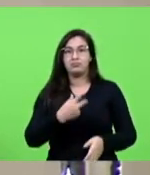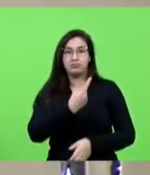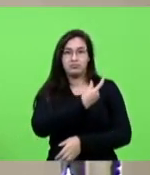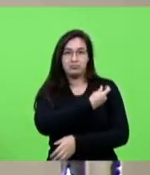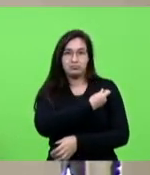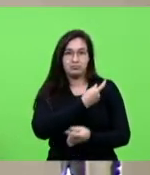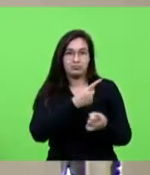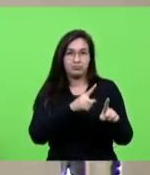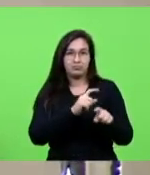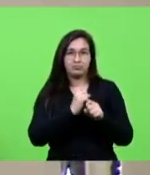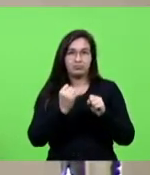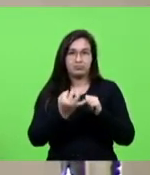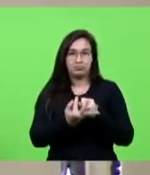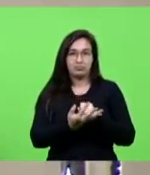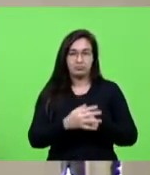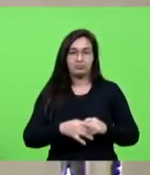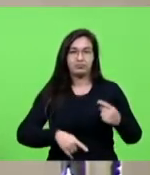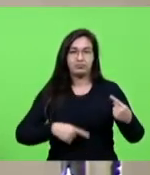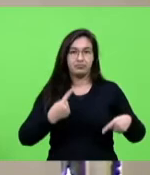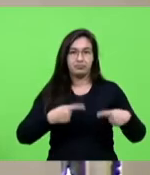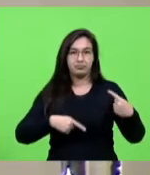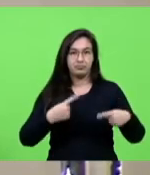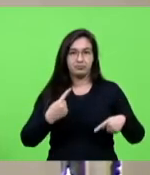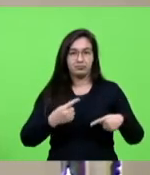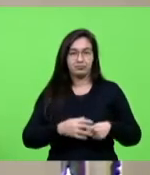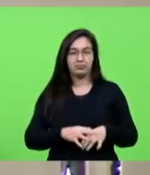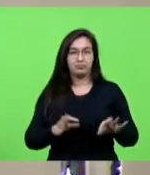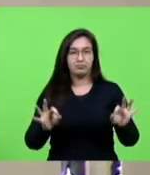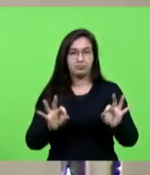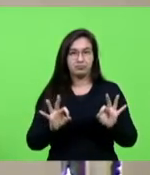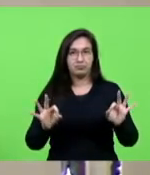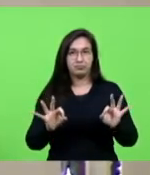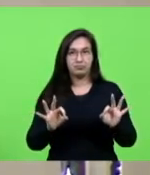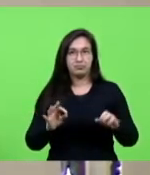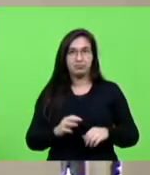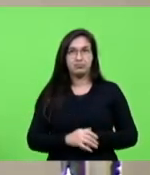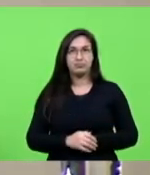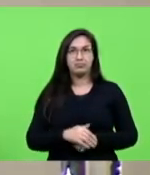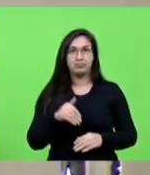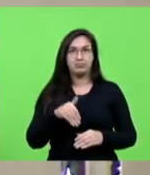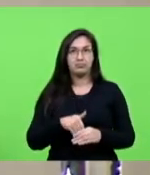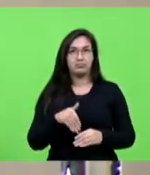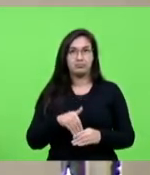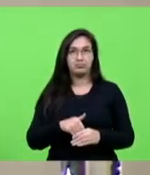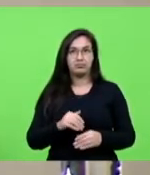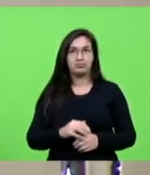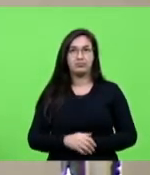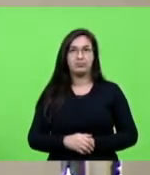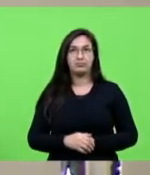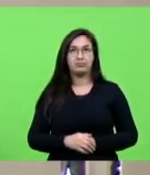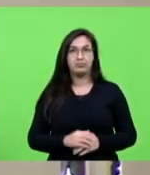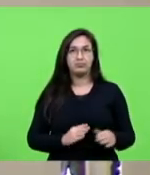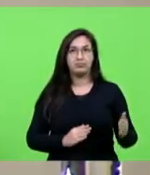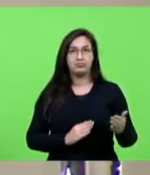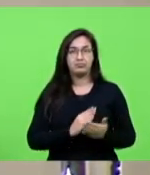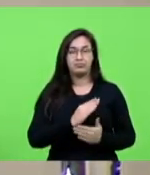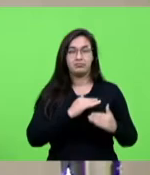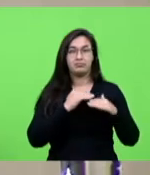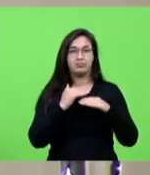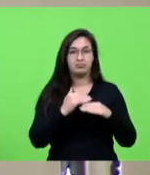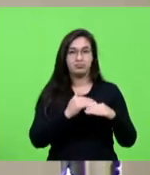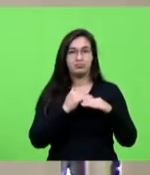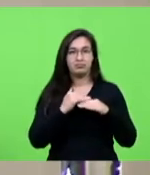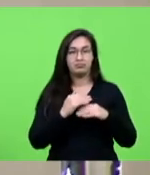contra a Covid-19. Em discussão. Não havendo quem queira discutir, é em votação. Deputados que aprovam, permaneçam como se encontram. Aprovado